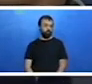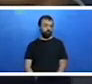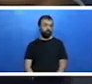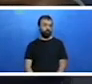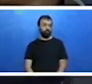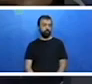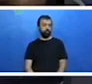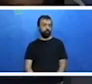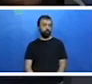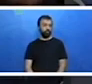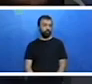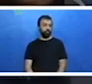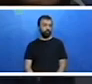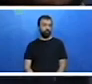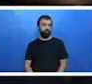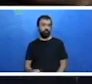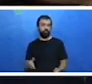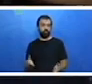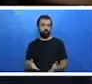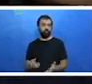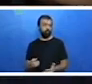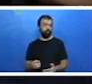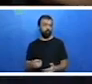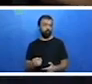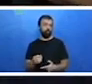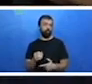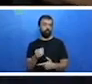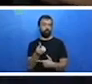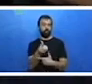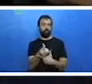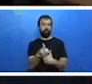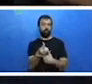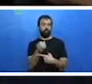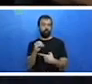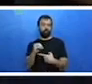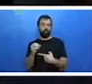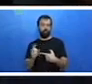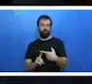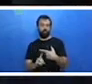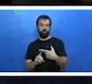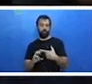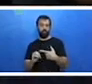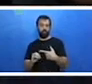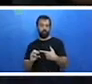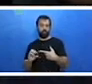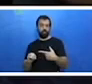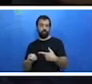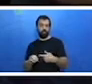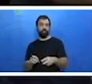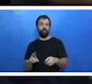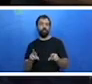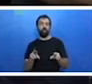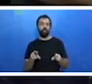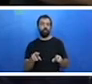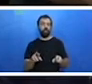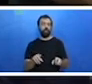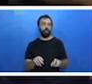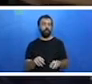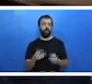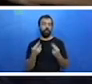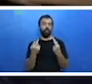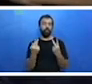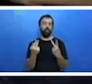na escrita. A letra E só está em fração, mas se lê a mesma coisa, olha.